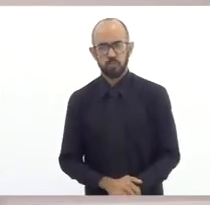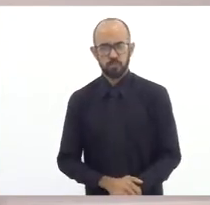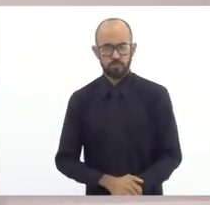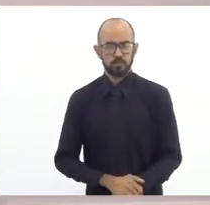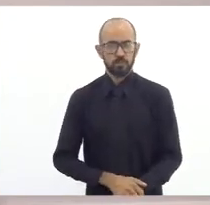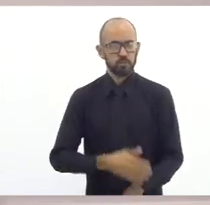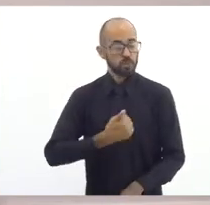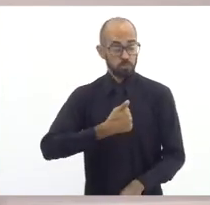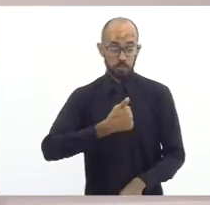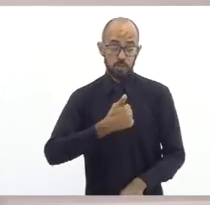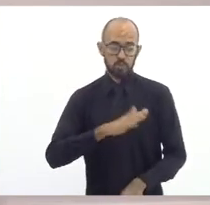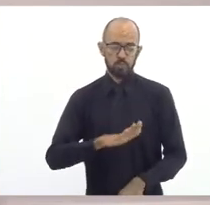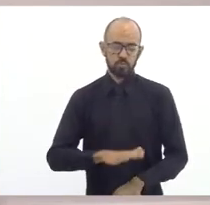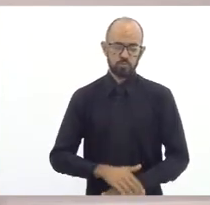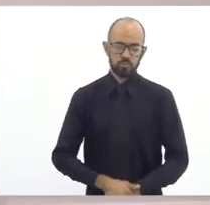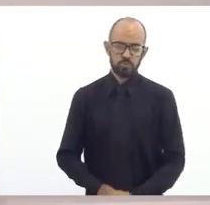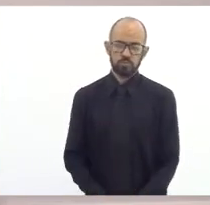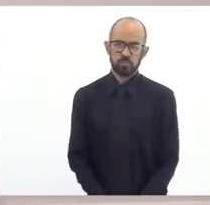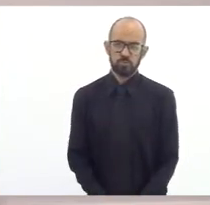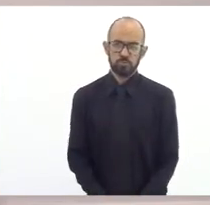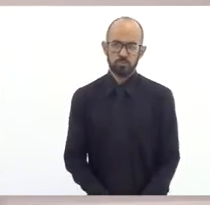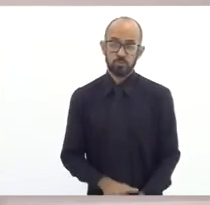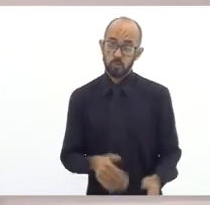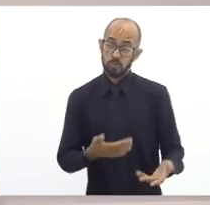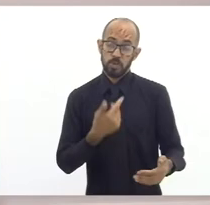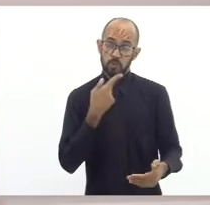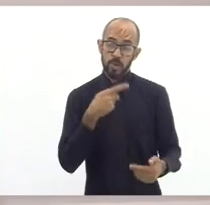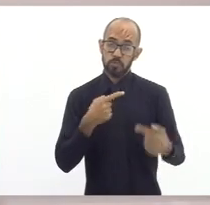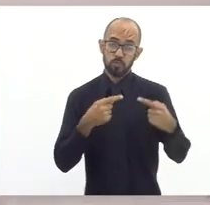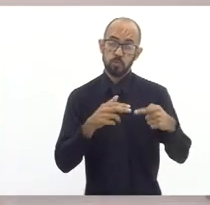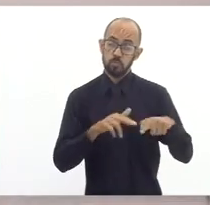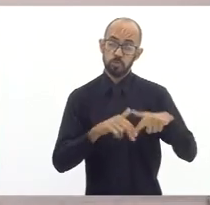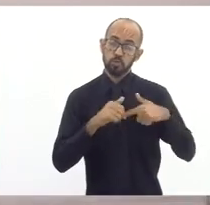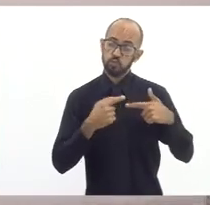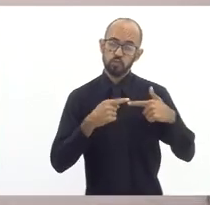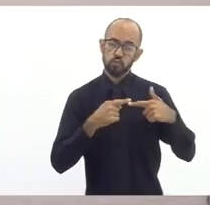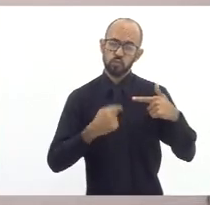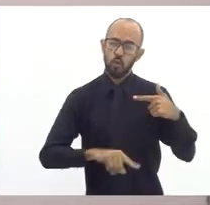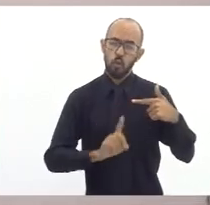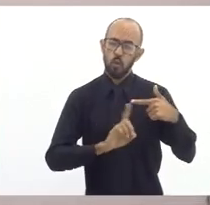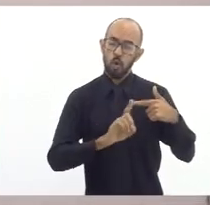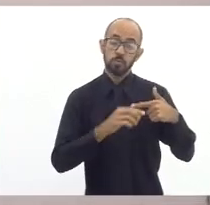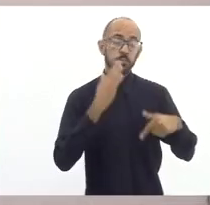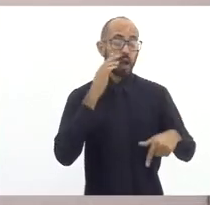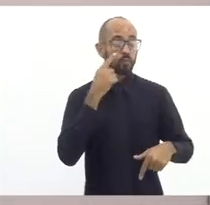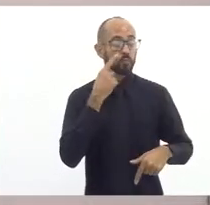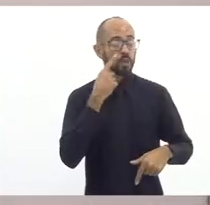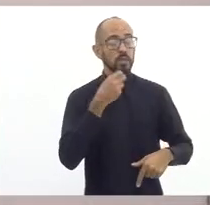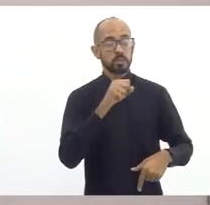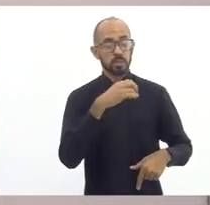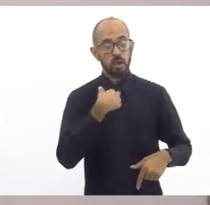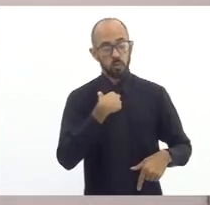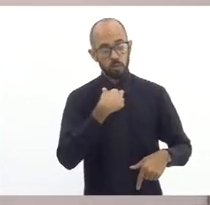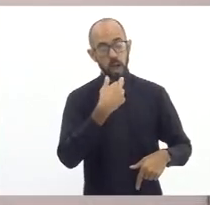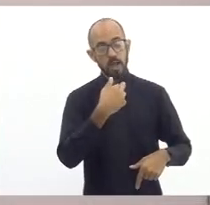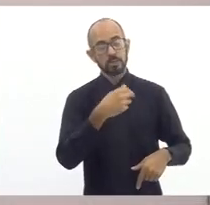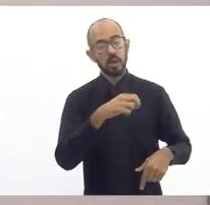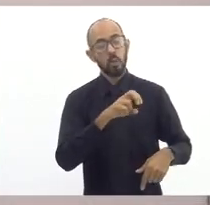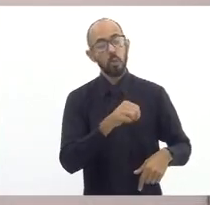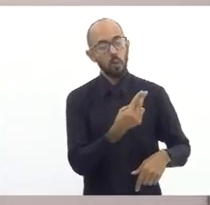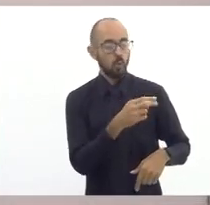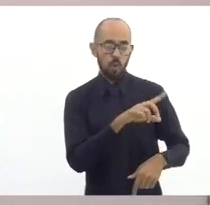Então primeiro, eu estou aqui colocando essa divergência para ver se eu tenho razão ou não para o doutor Murilo. O senhor